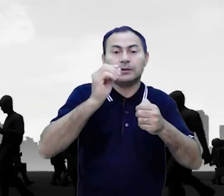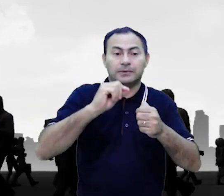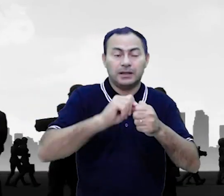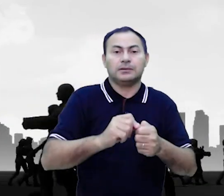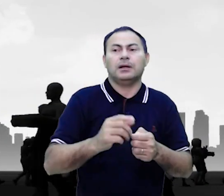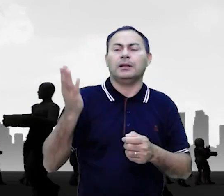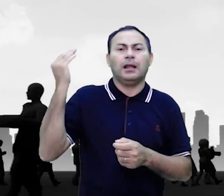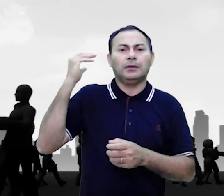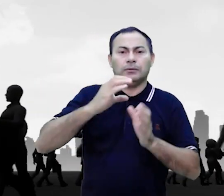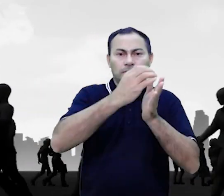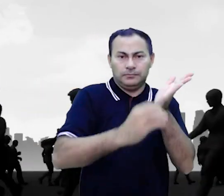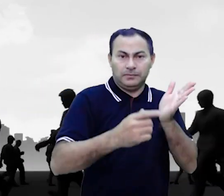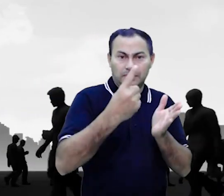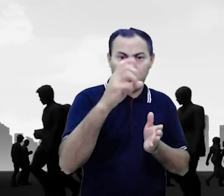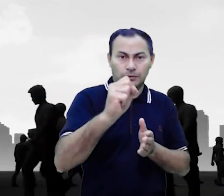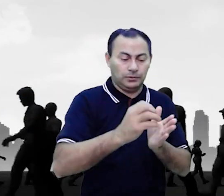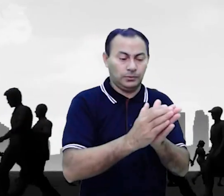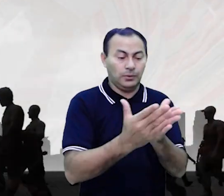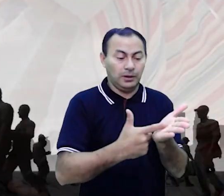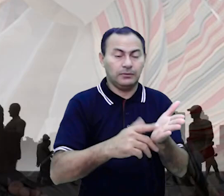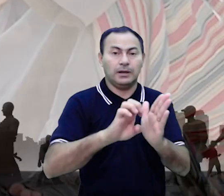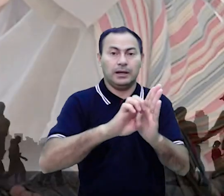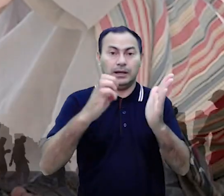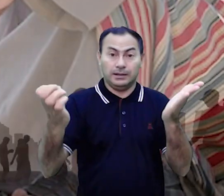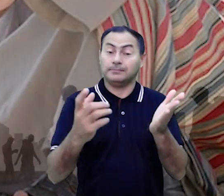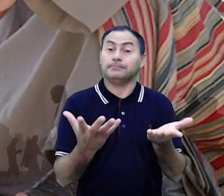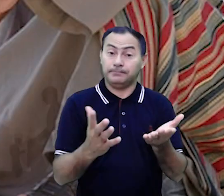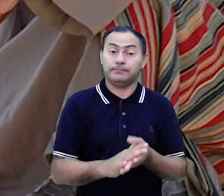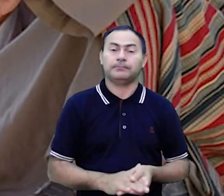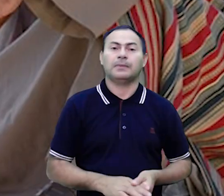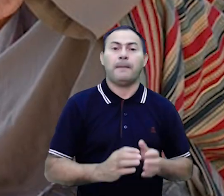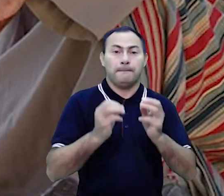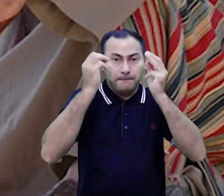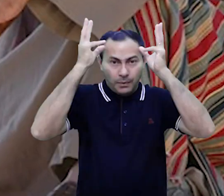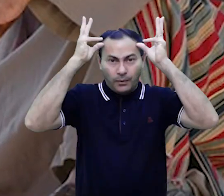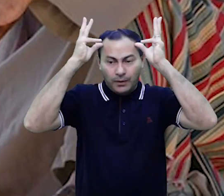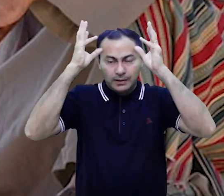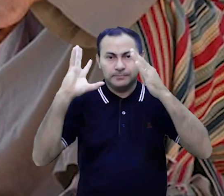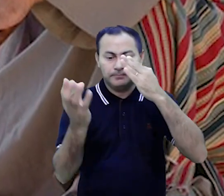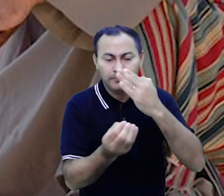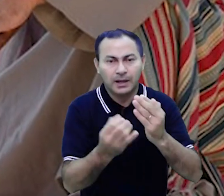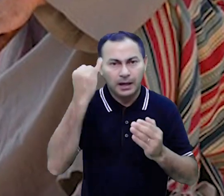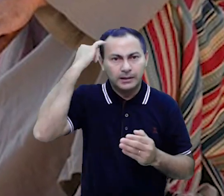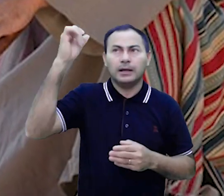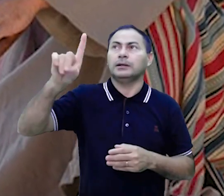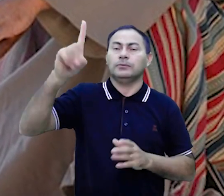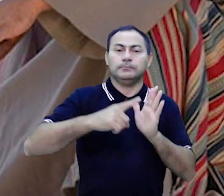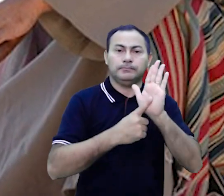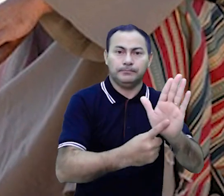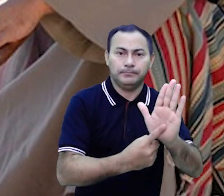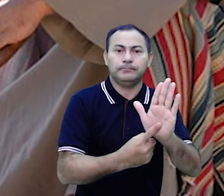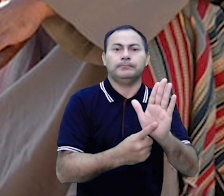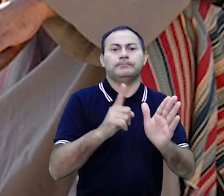sugerido que ele fizesse isso lá no capítulo 18 de Êxodo. Aparentemente, Moisés implementou a ideia